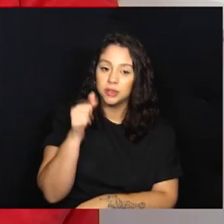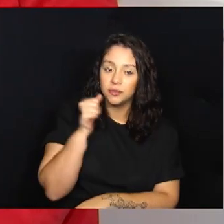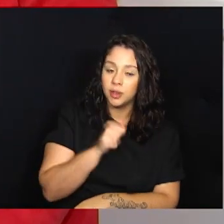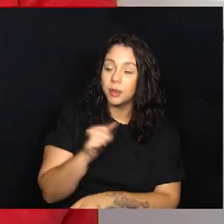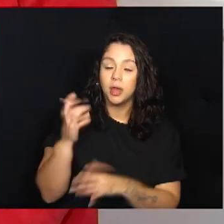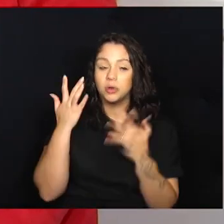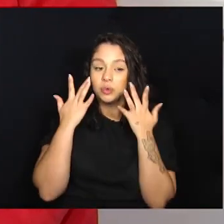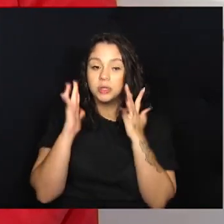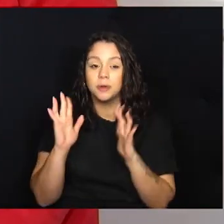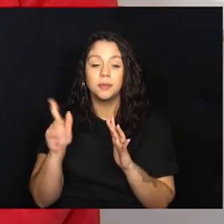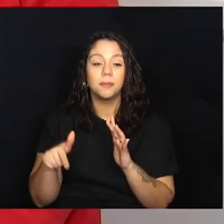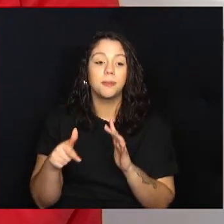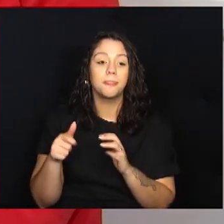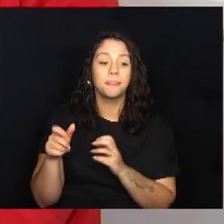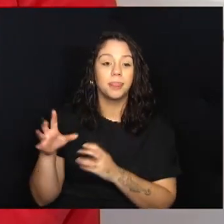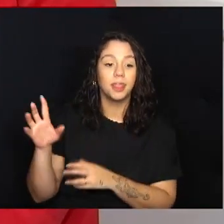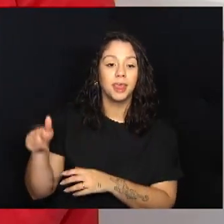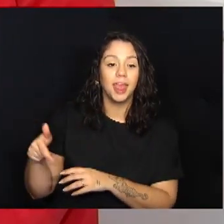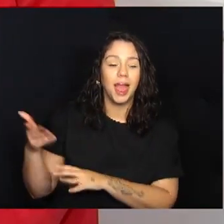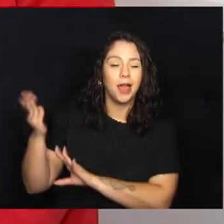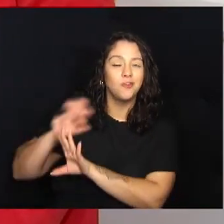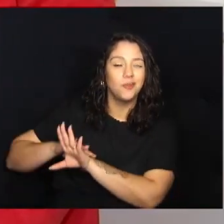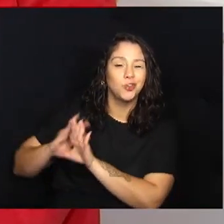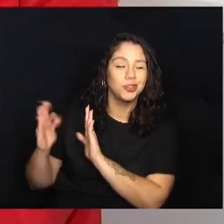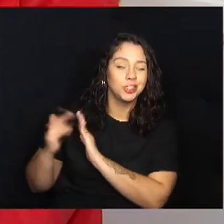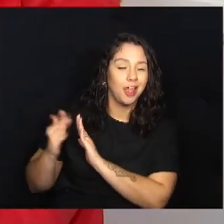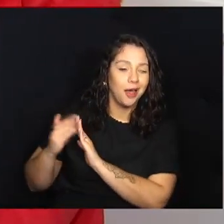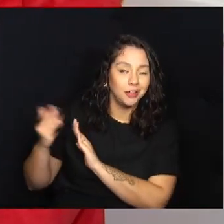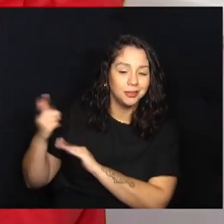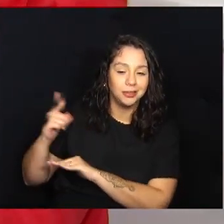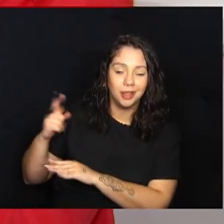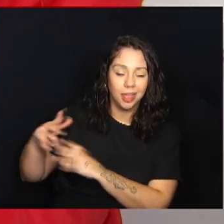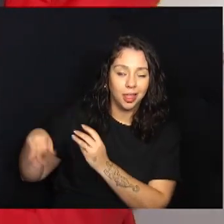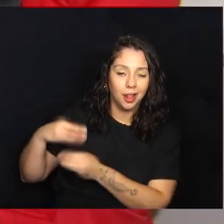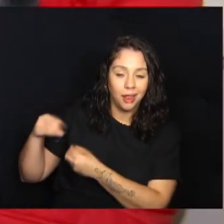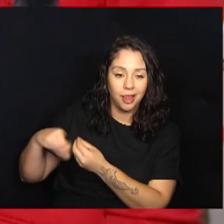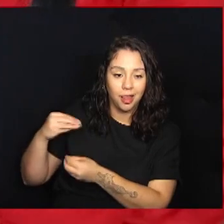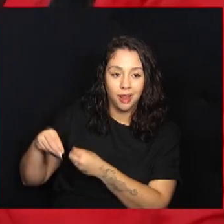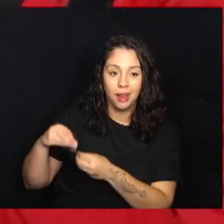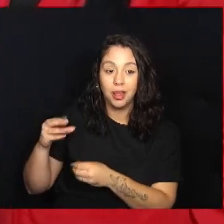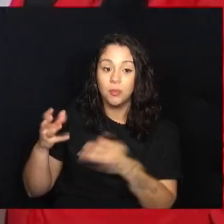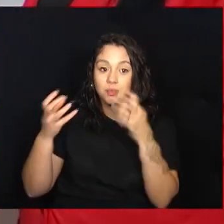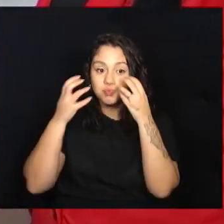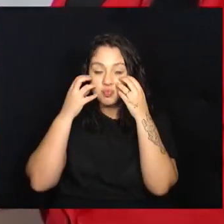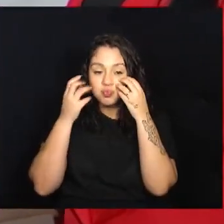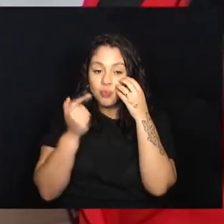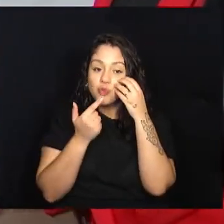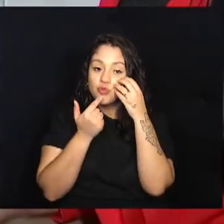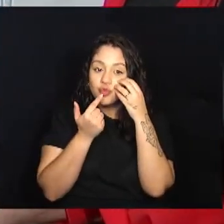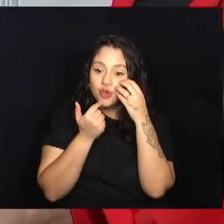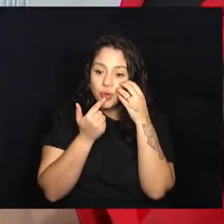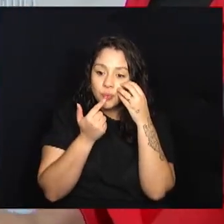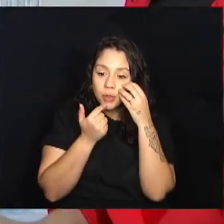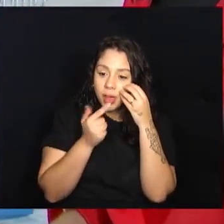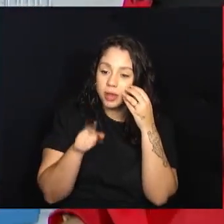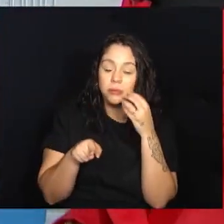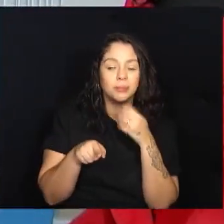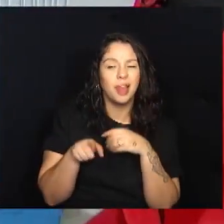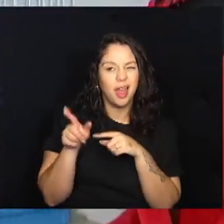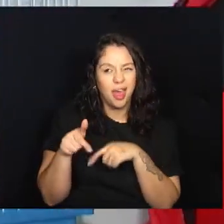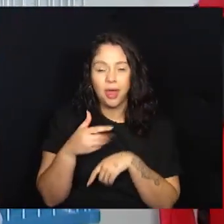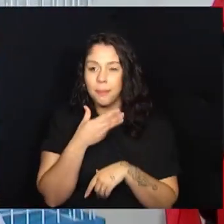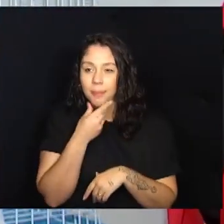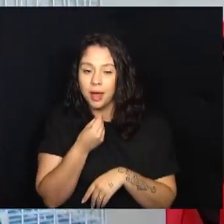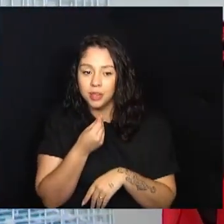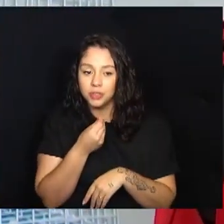fala que é a famosa criação do fundo de quintal. Então já não justifica mais a bochecha ser muito vermelhinha, necessariamente ser